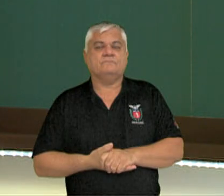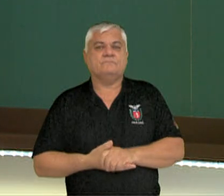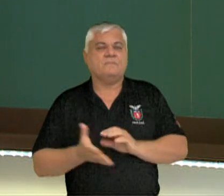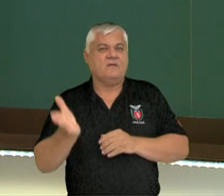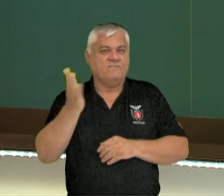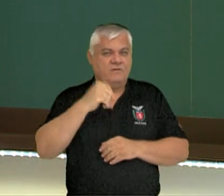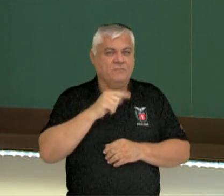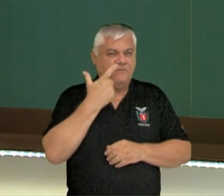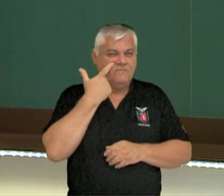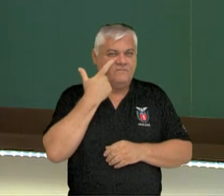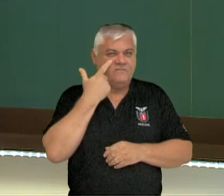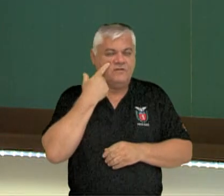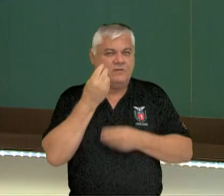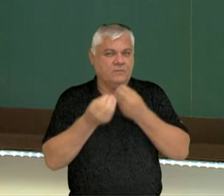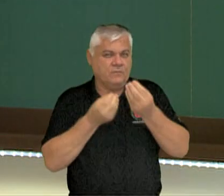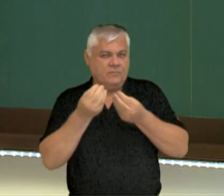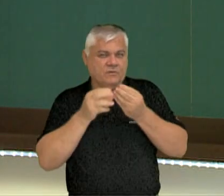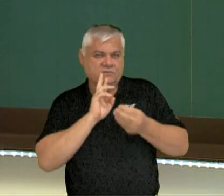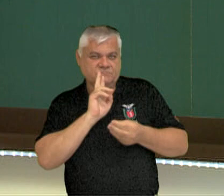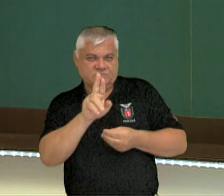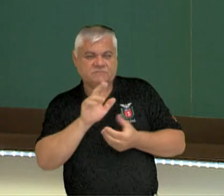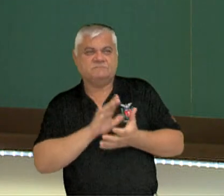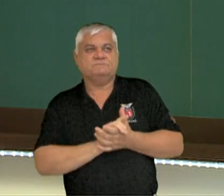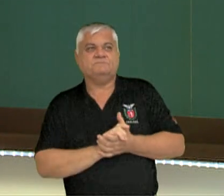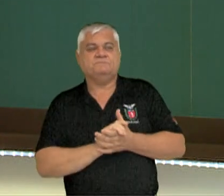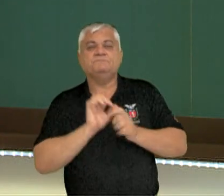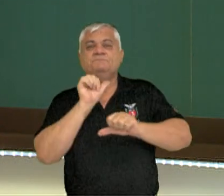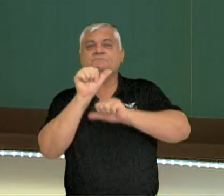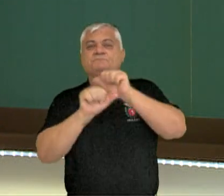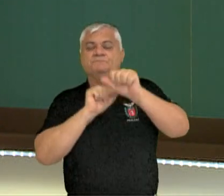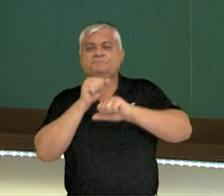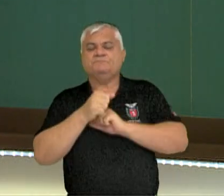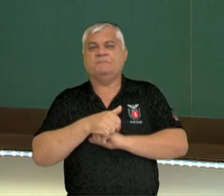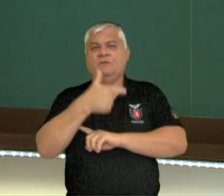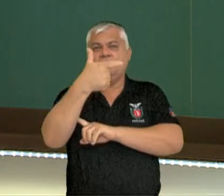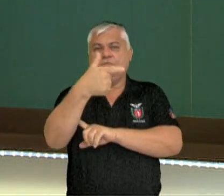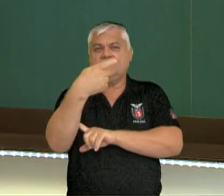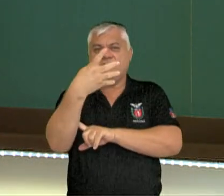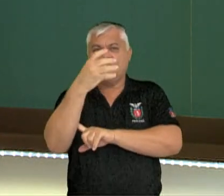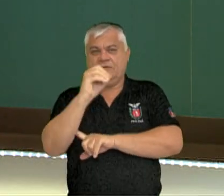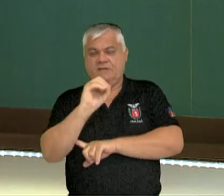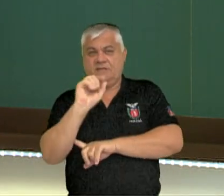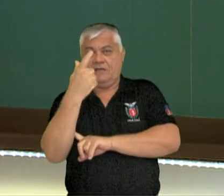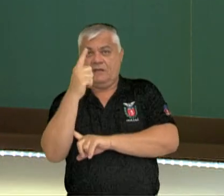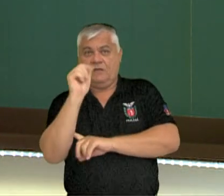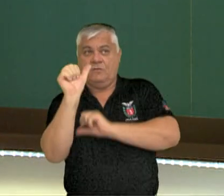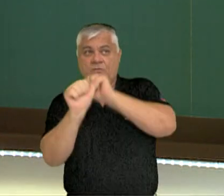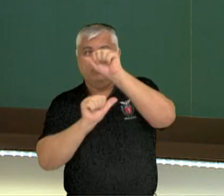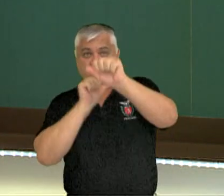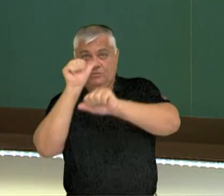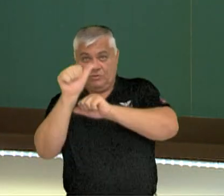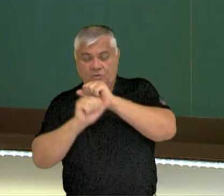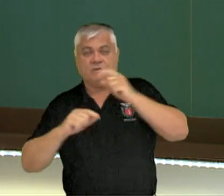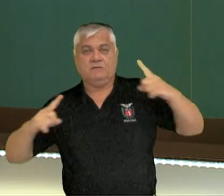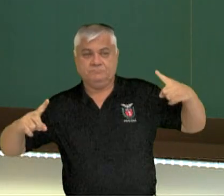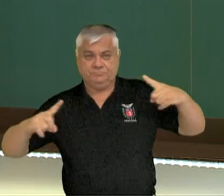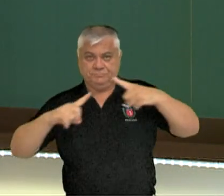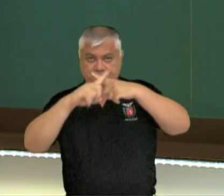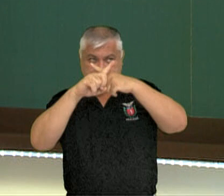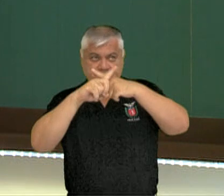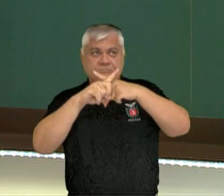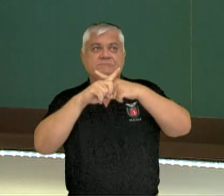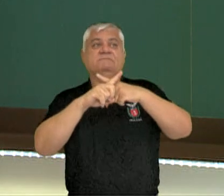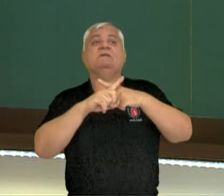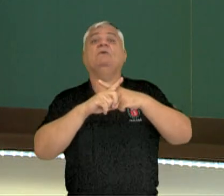Vamos lá então, pessoal, fazer aqui essa transformação então de 240 graus em radianos, usando a regra de 3.